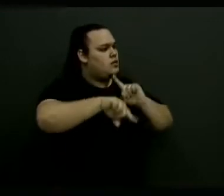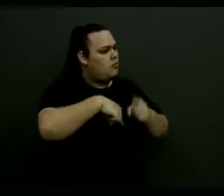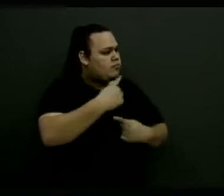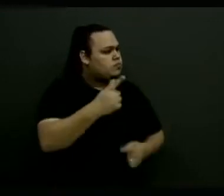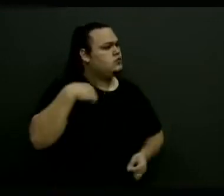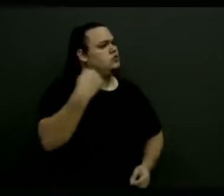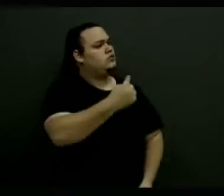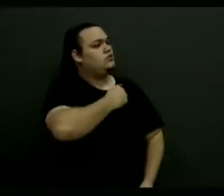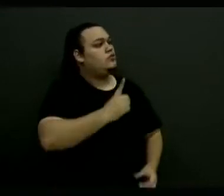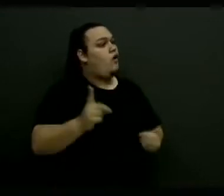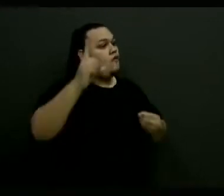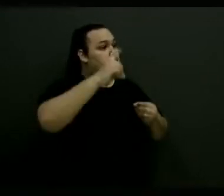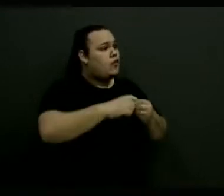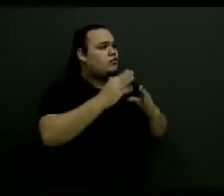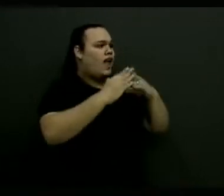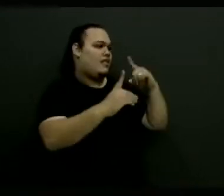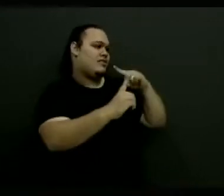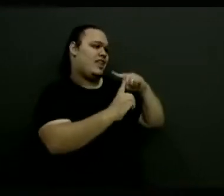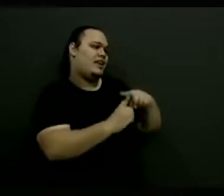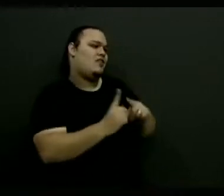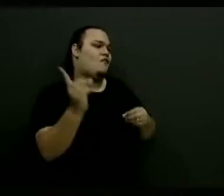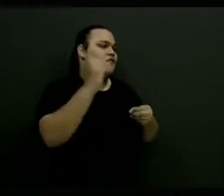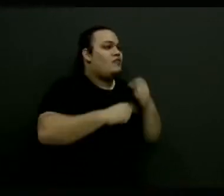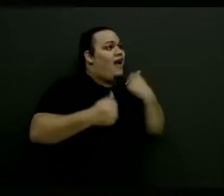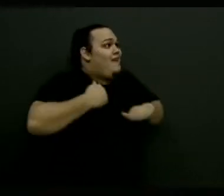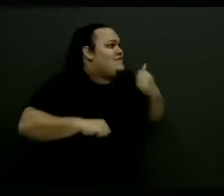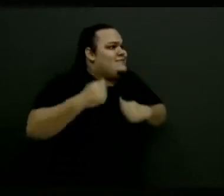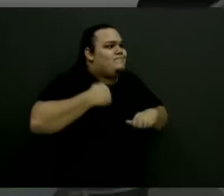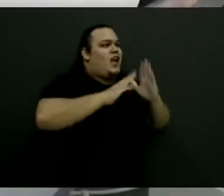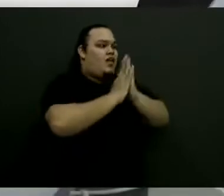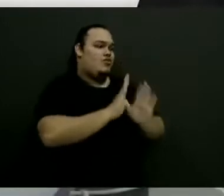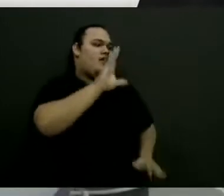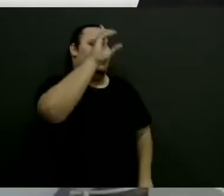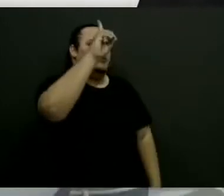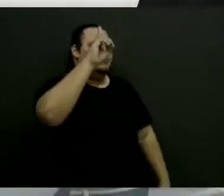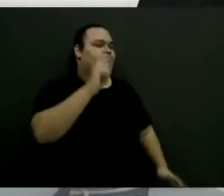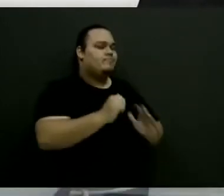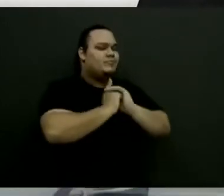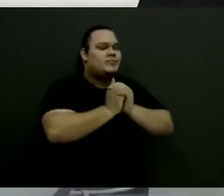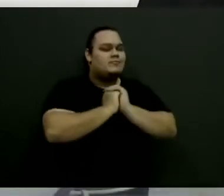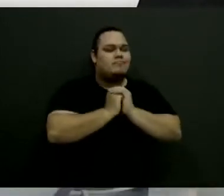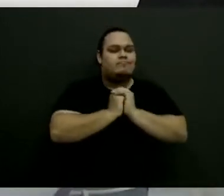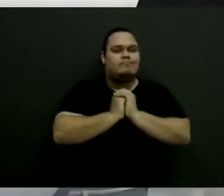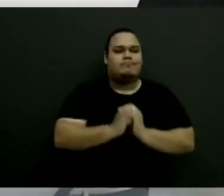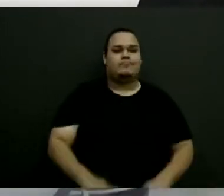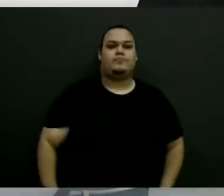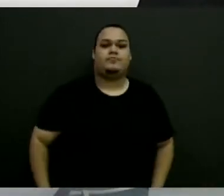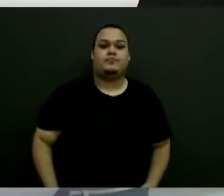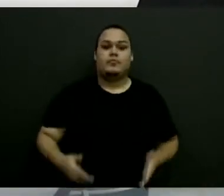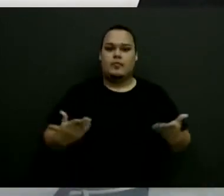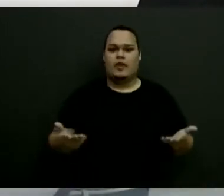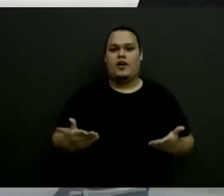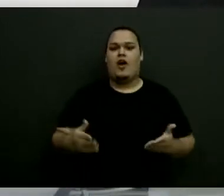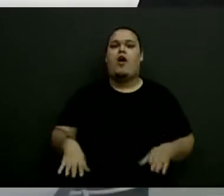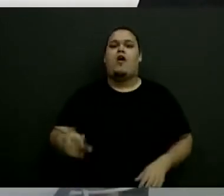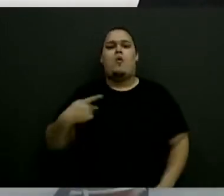desesperadas para ir adorar a Cristo, a Jesus. Muito bem, muito bem. Amém. Ele disse que ele também está usando a